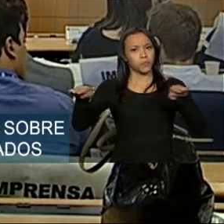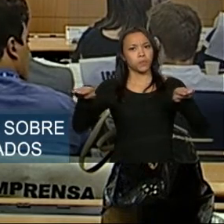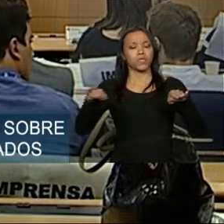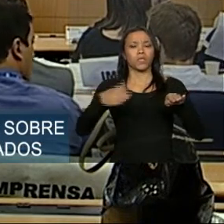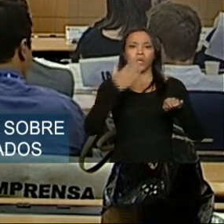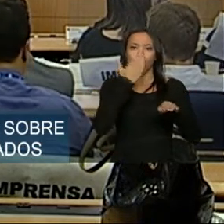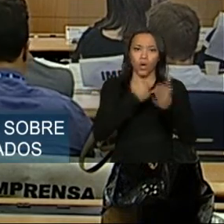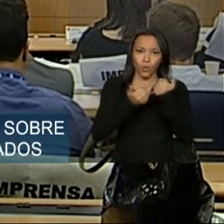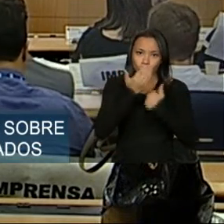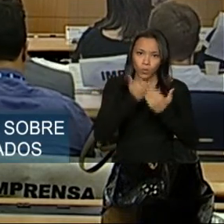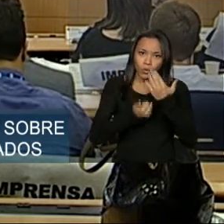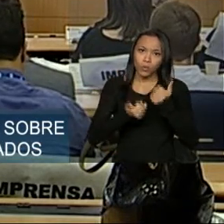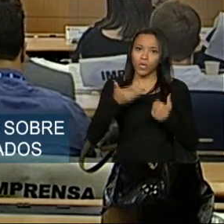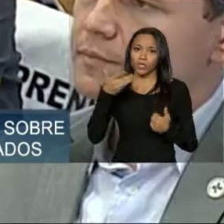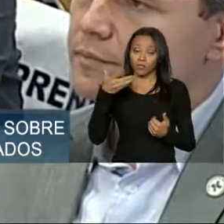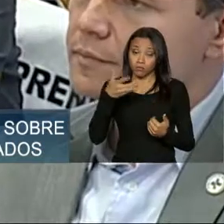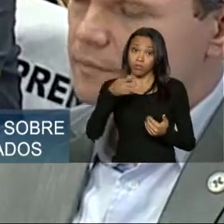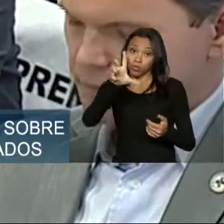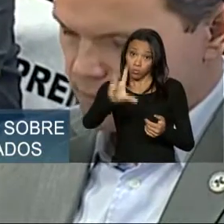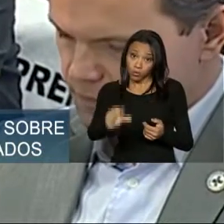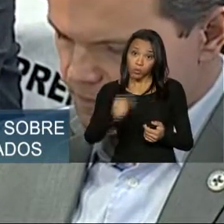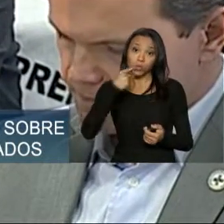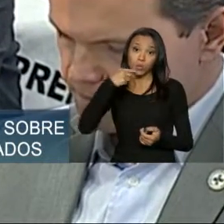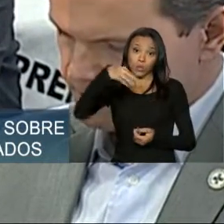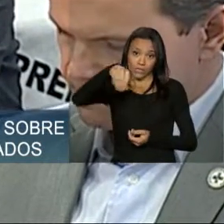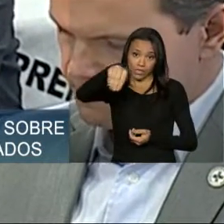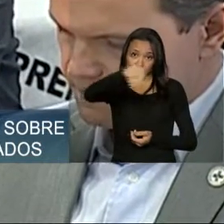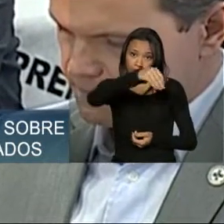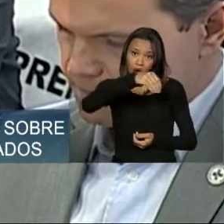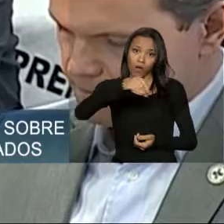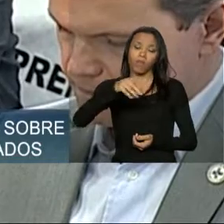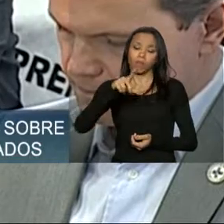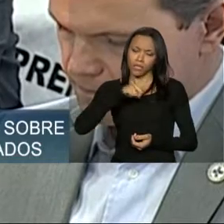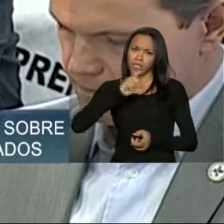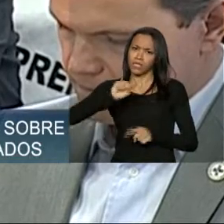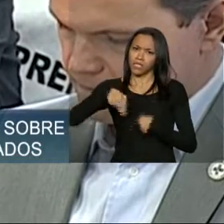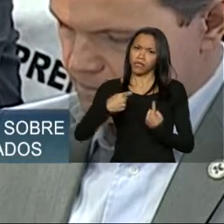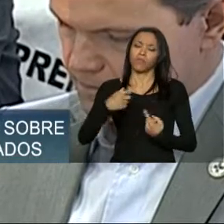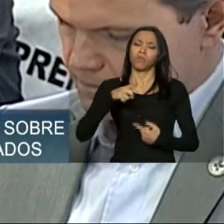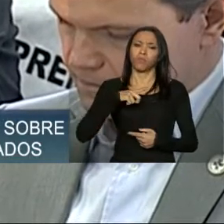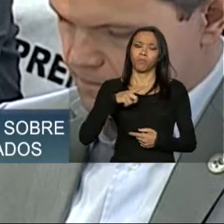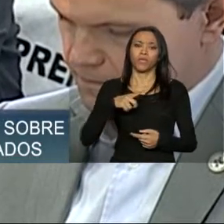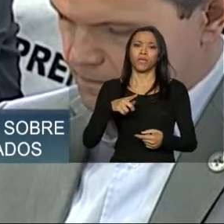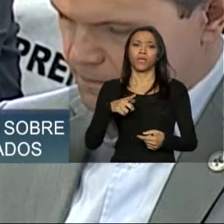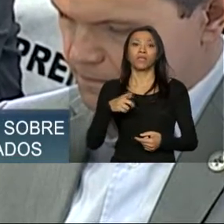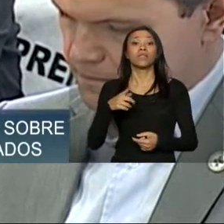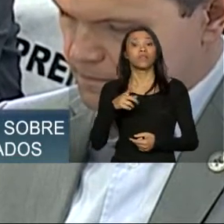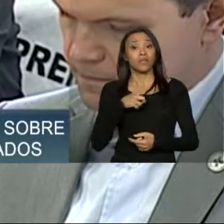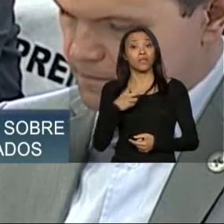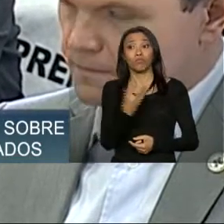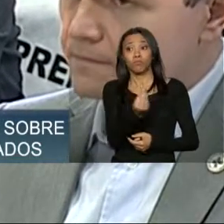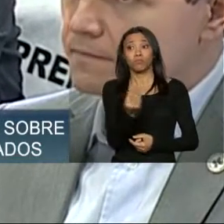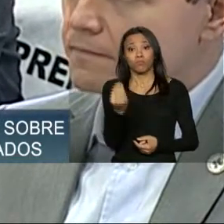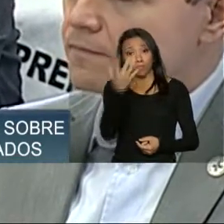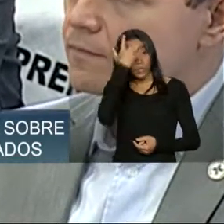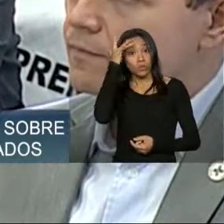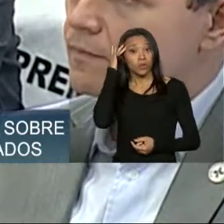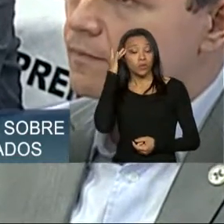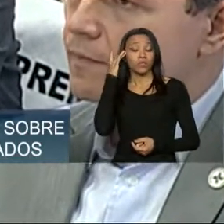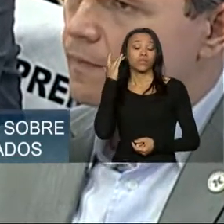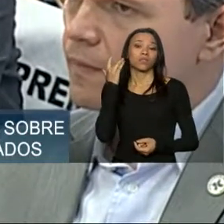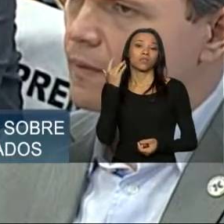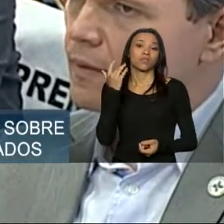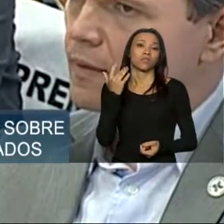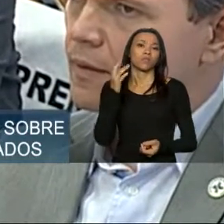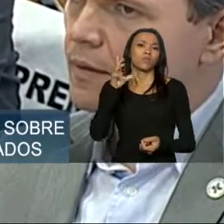estão começando isso. A diminuir o teor de sódio, mas ainda tem esse desafio porque o índice de pessoas com hipertensão... Prevalência, isso. Existe uma tendência